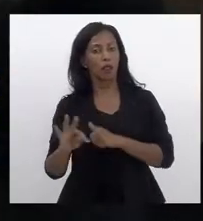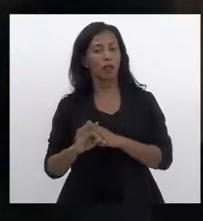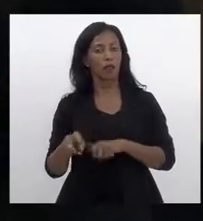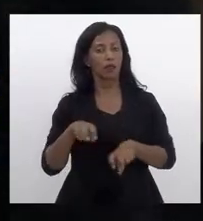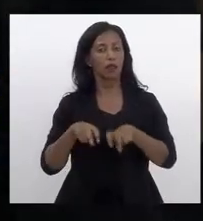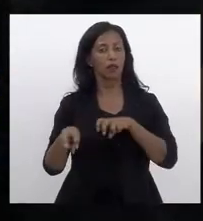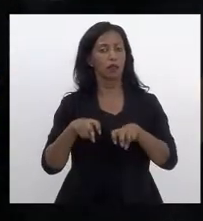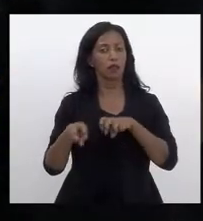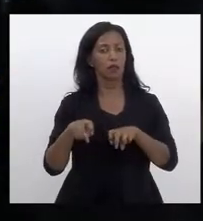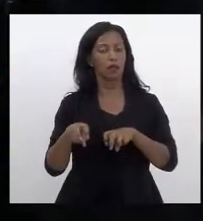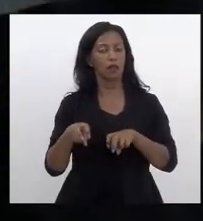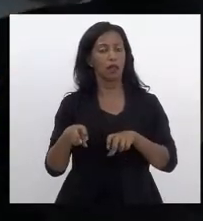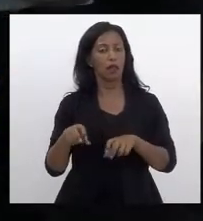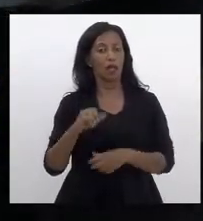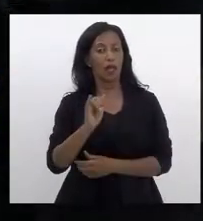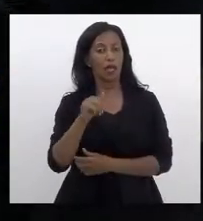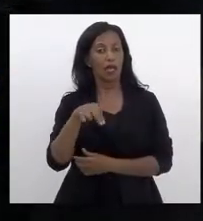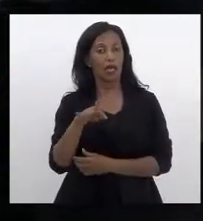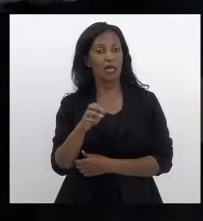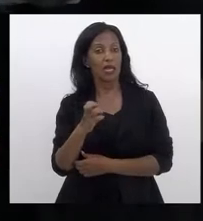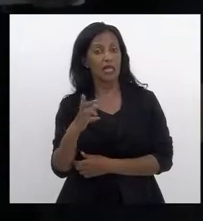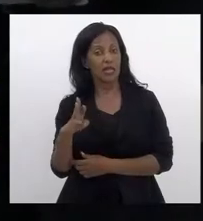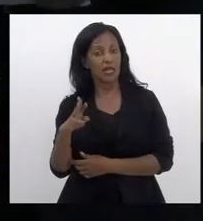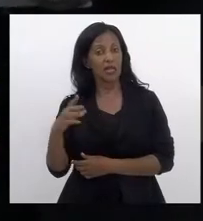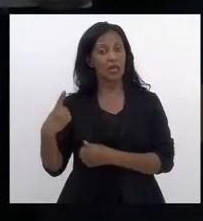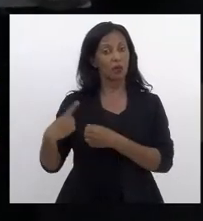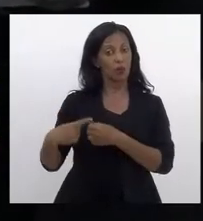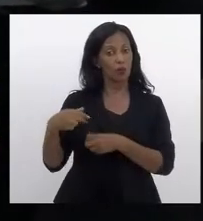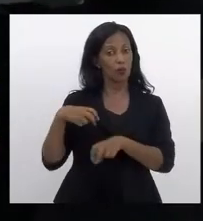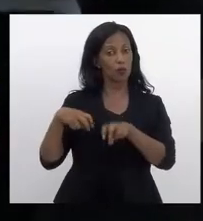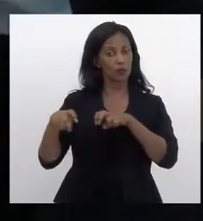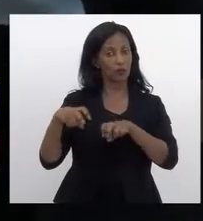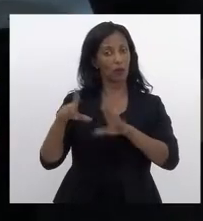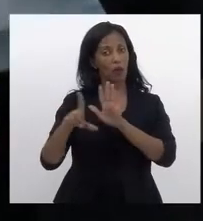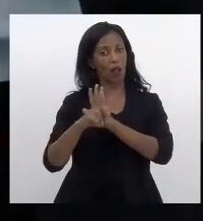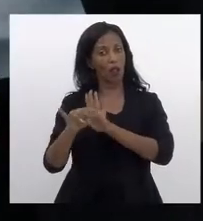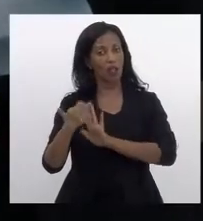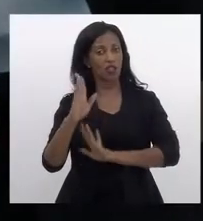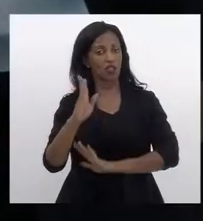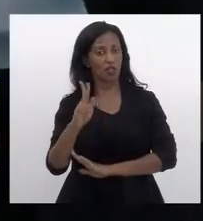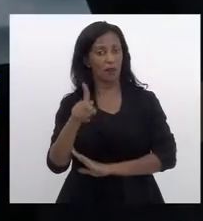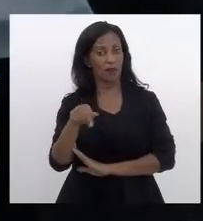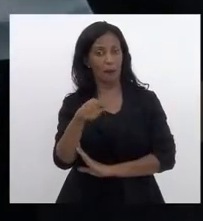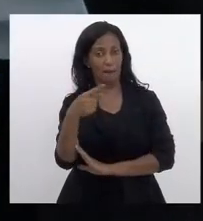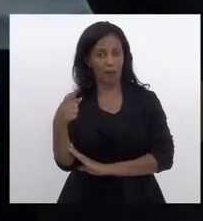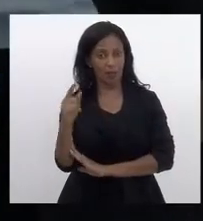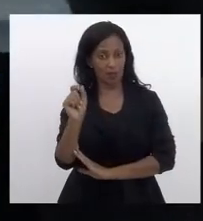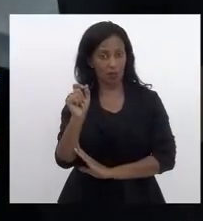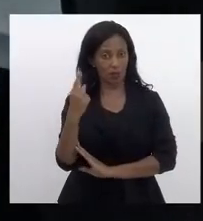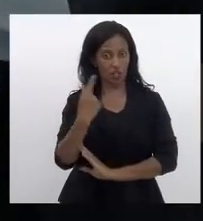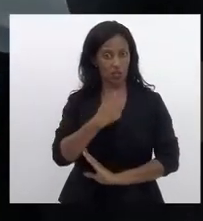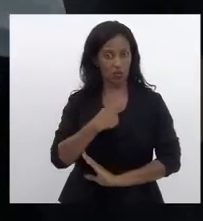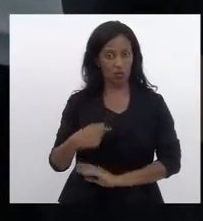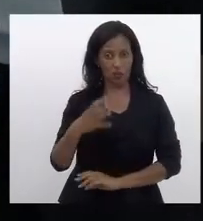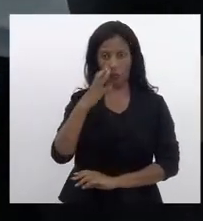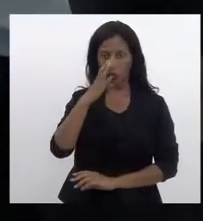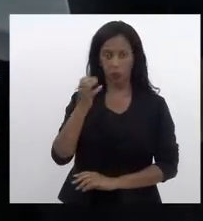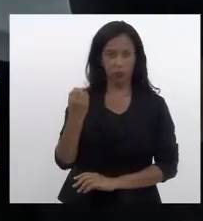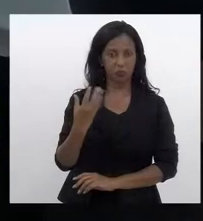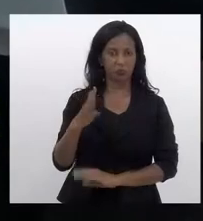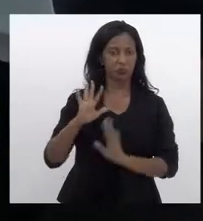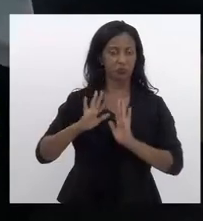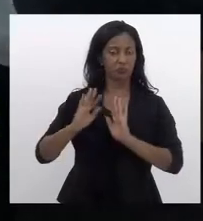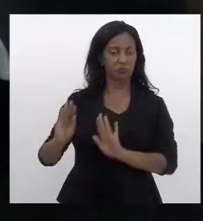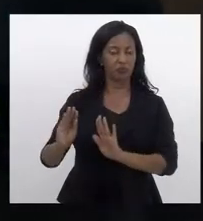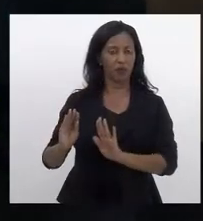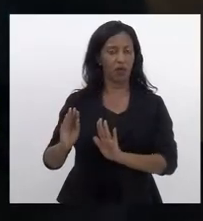transporte rodoviário intermunicipal. Já tinha lei em vigor, mas o governo Pezão se recusava a reconhecer